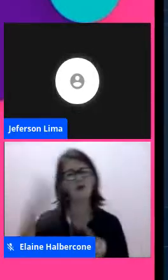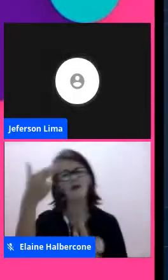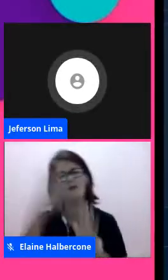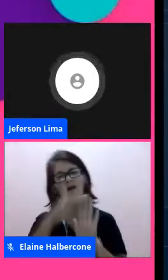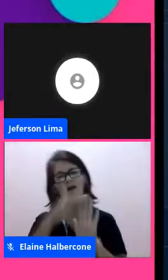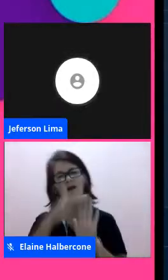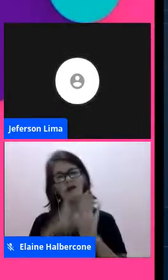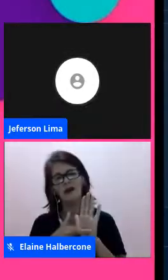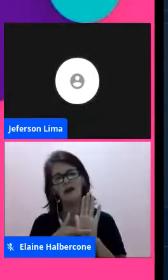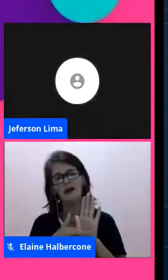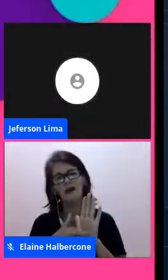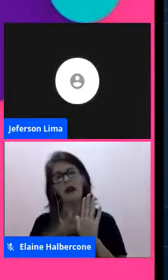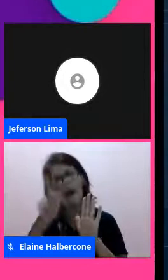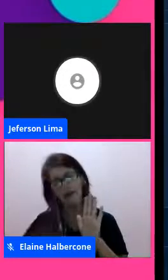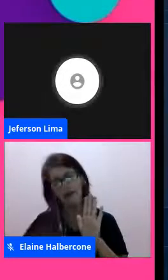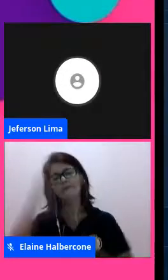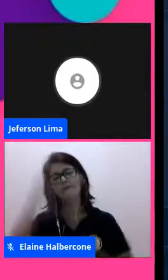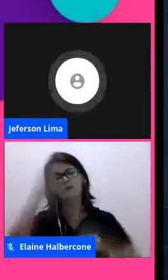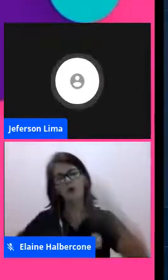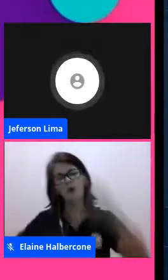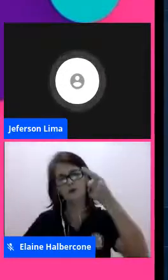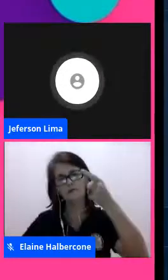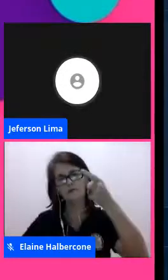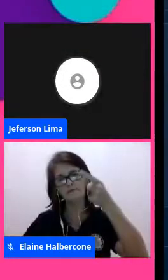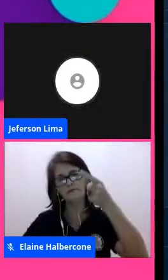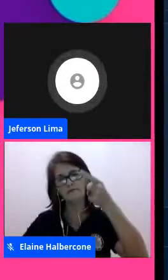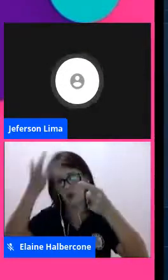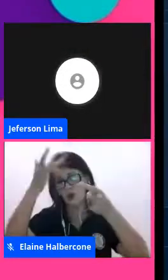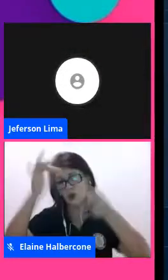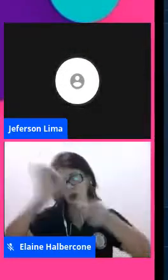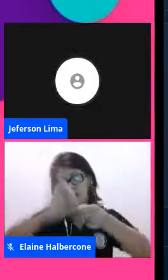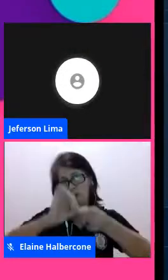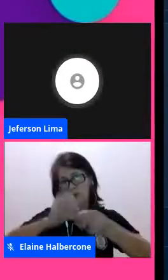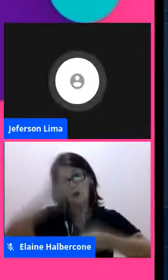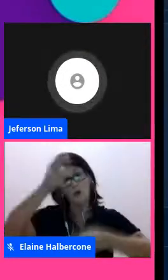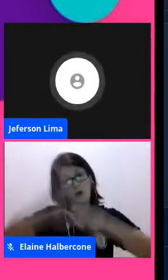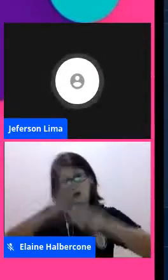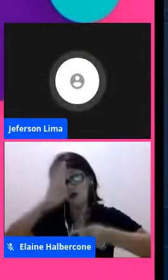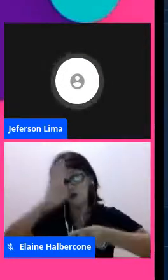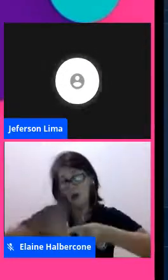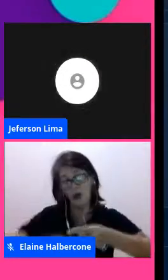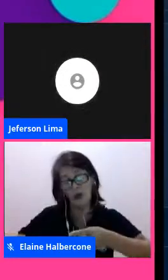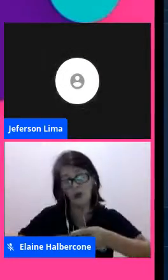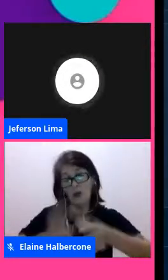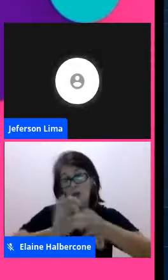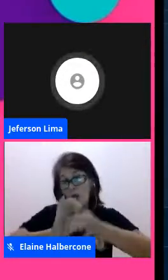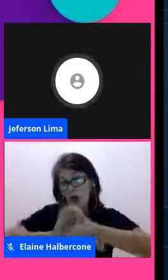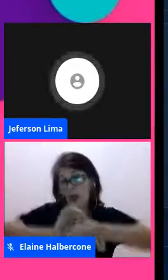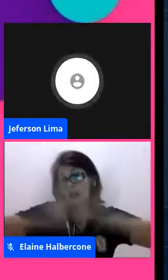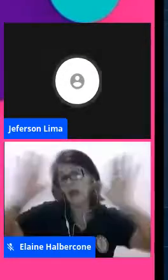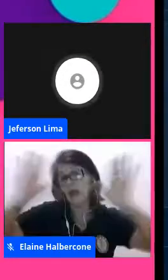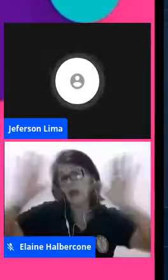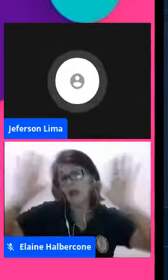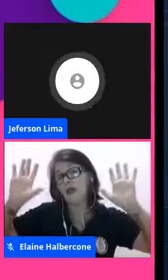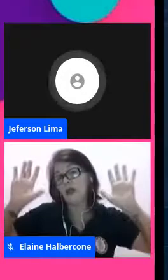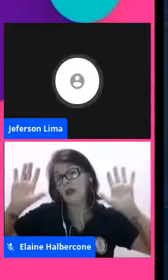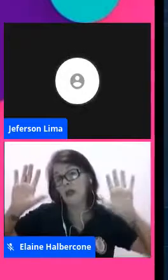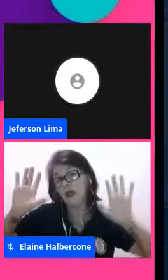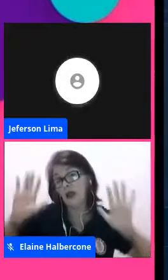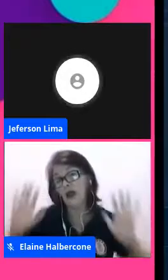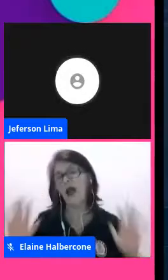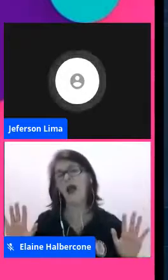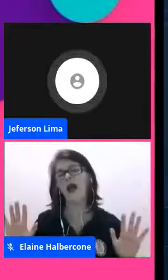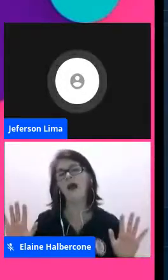é proibir. Se eu não sei o que é para fazer, eu proíbo. Porque se eu permitir, aí eu vou estar criando uma